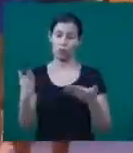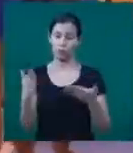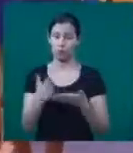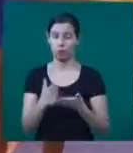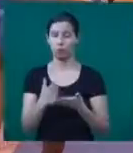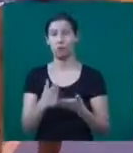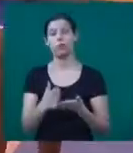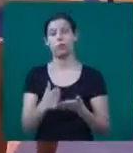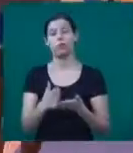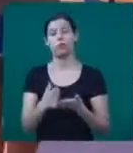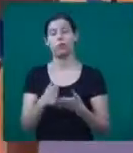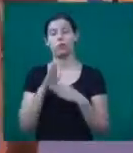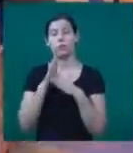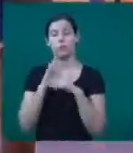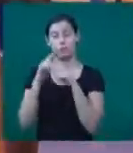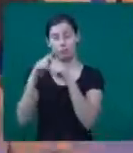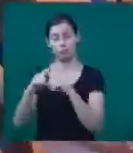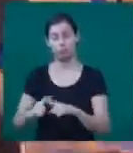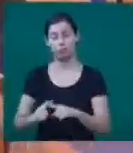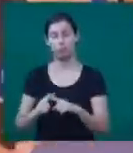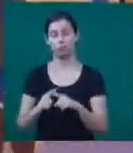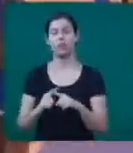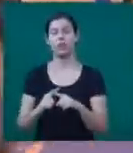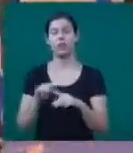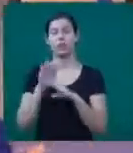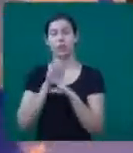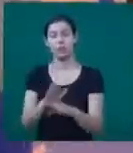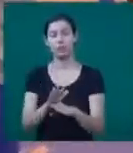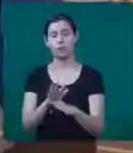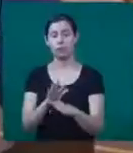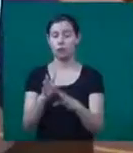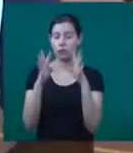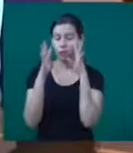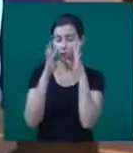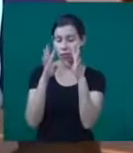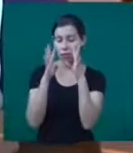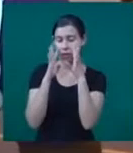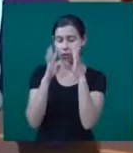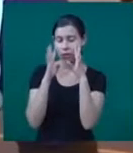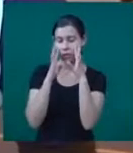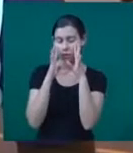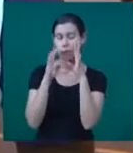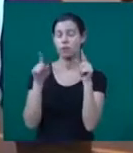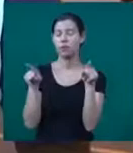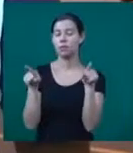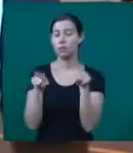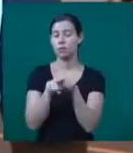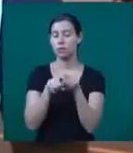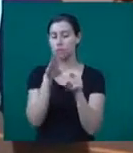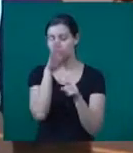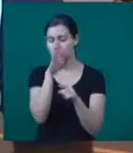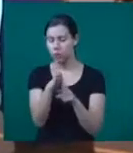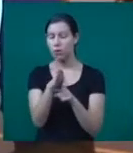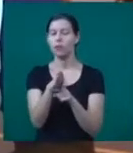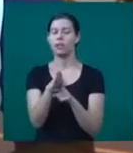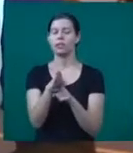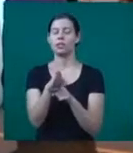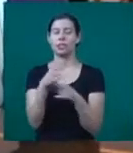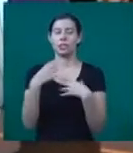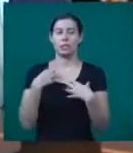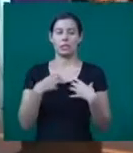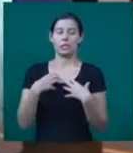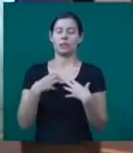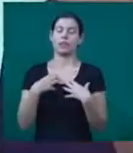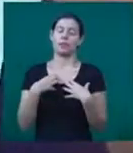vai ajudar na concentração e controle do nervosismo. Mário está bem otimista e satisfeito com o desempenho durante